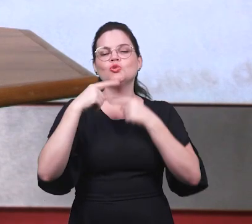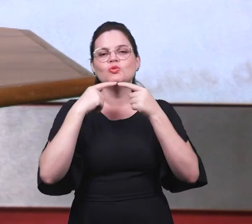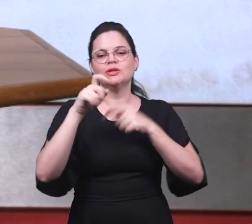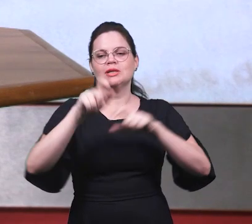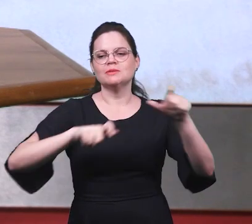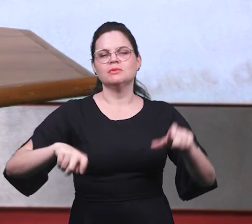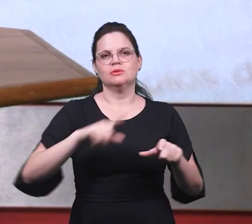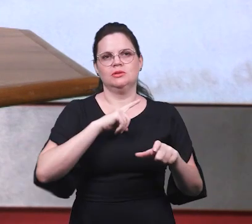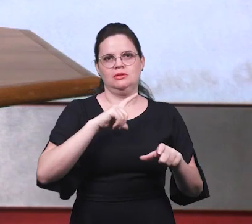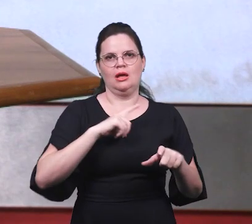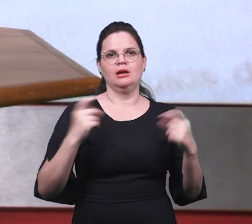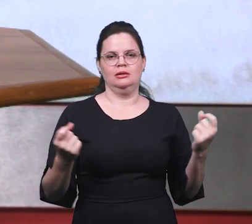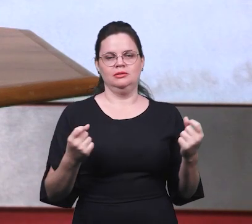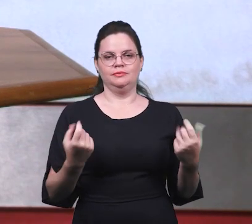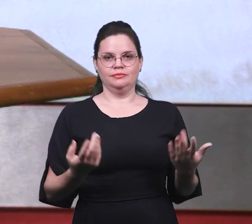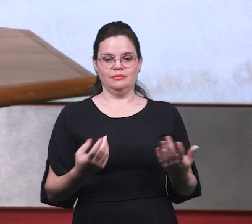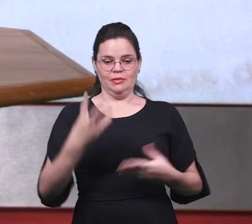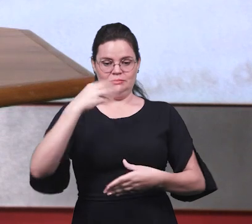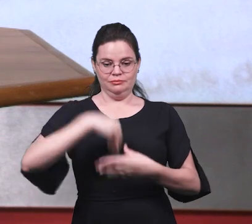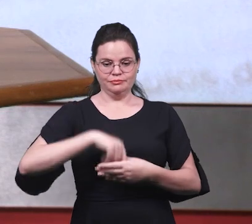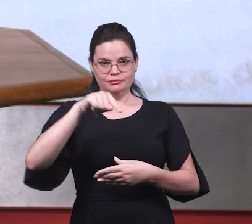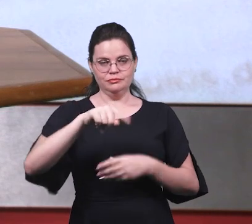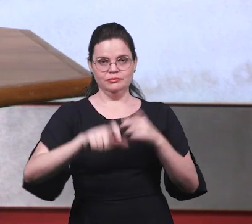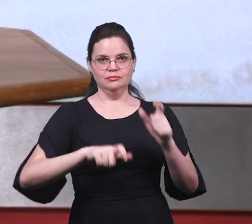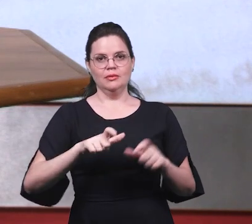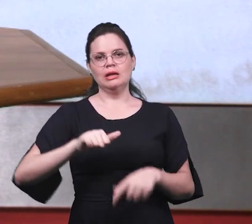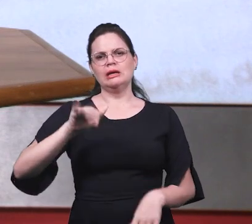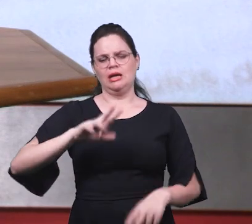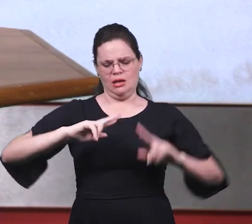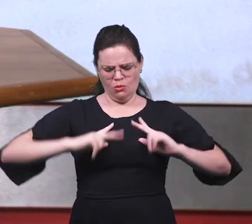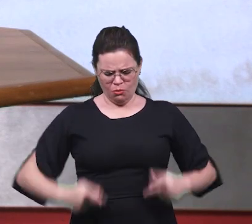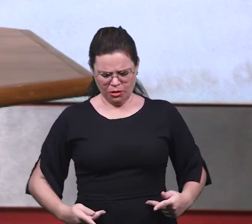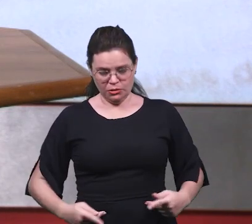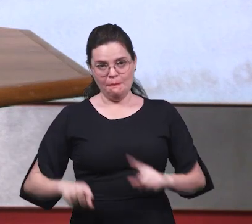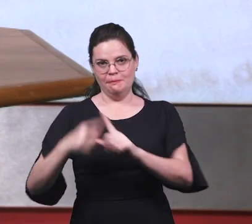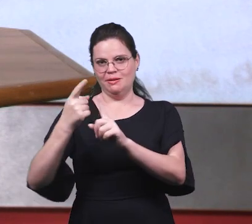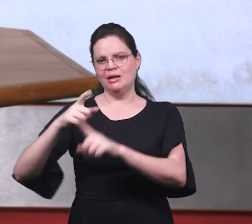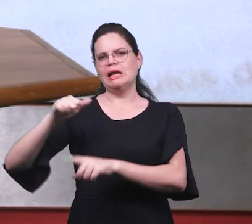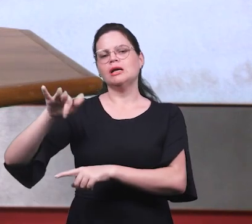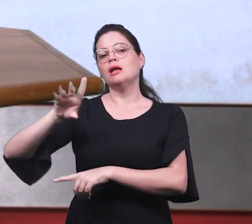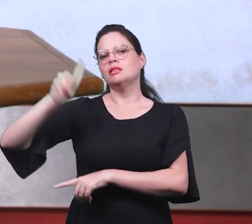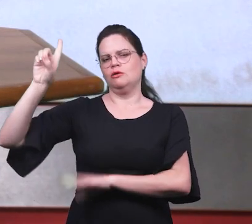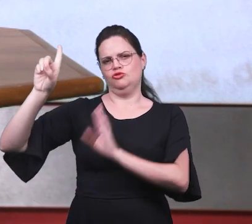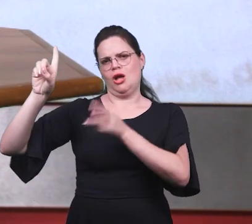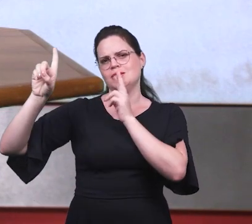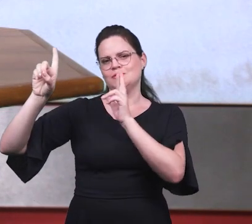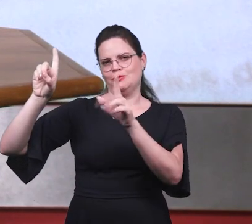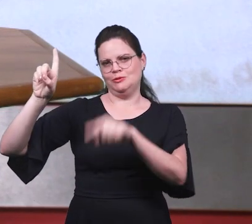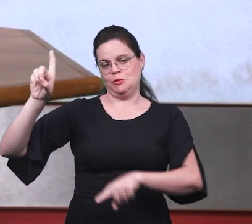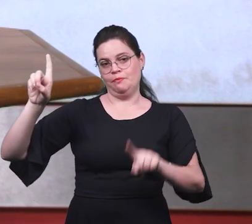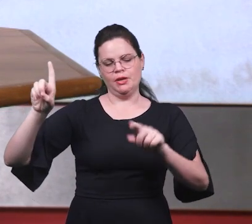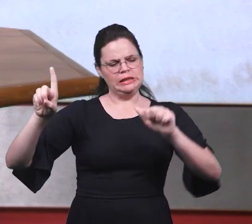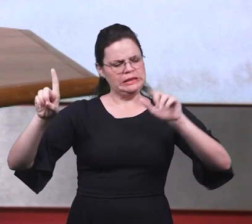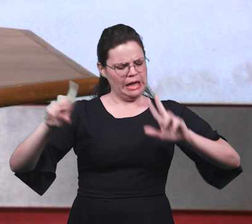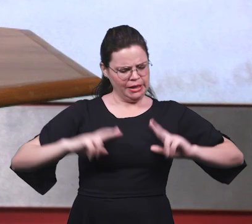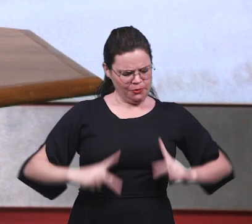importância para todas as pessoas na Terra: quem é o homem? Nos capítulos 2 ao 5 do